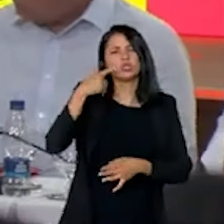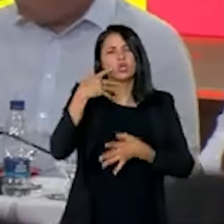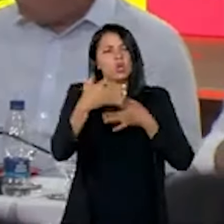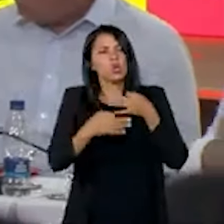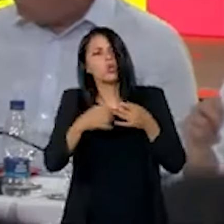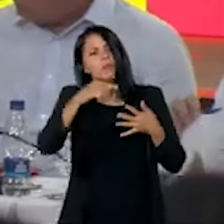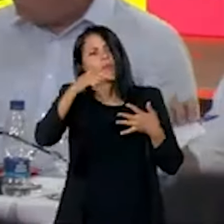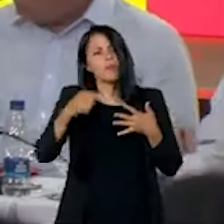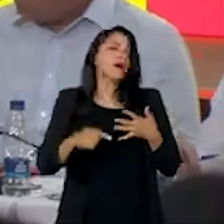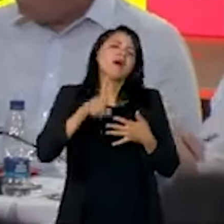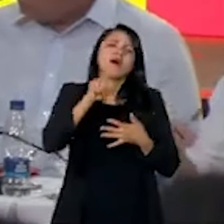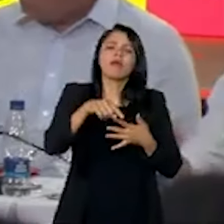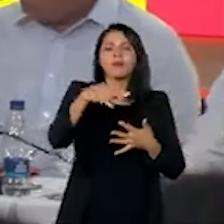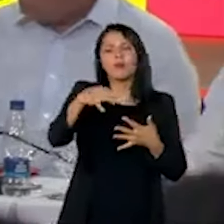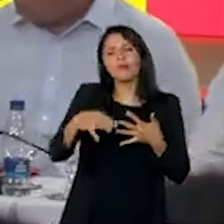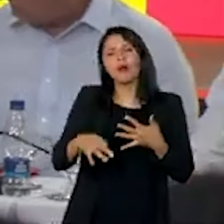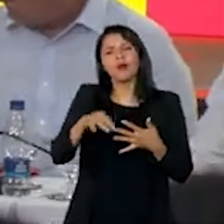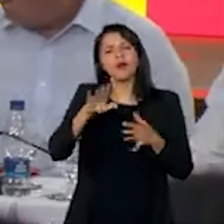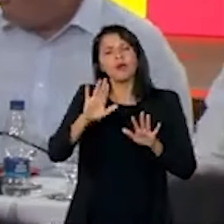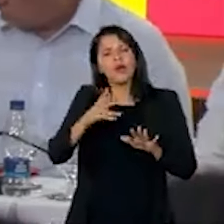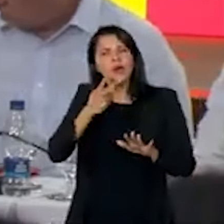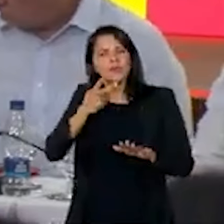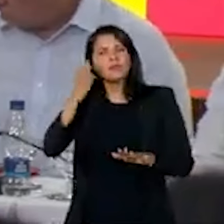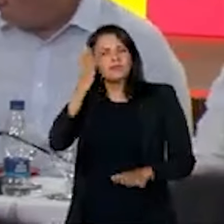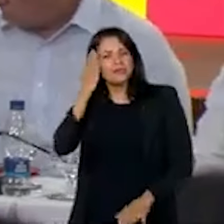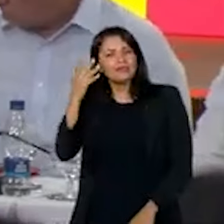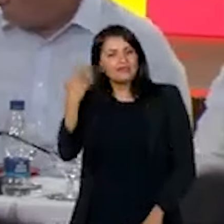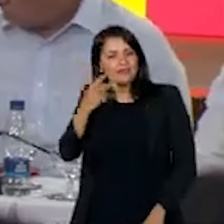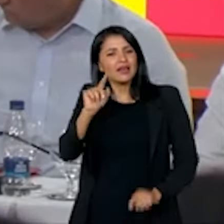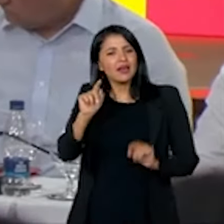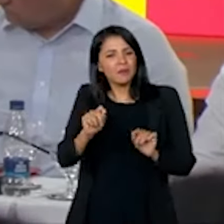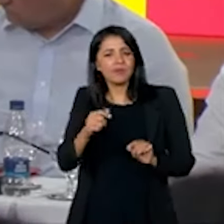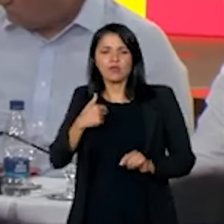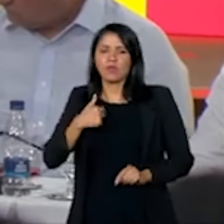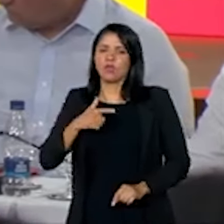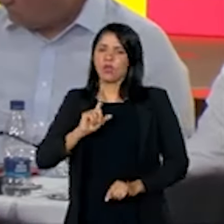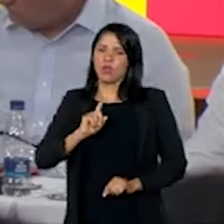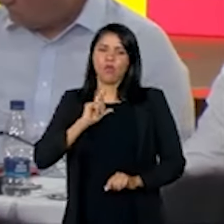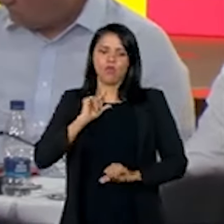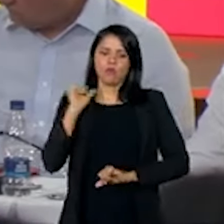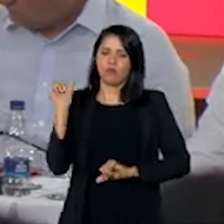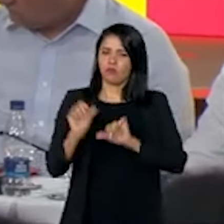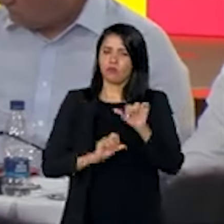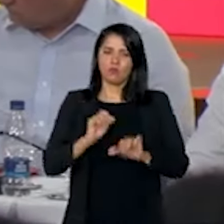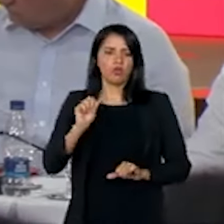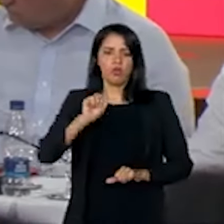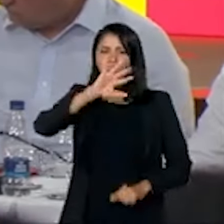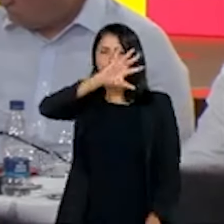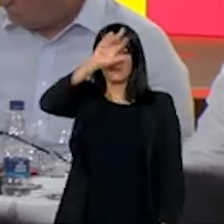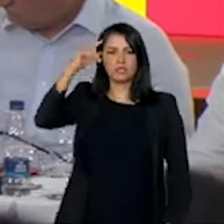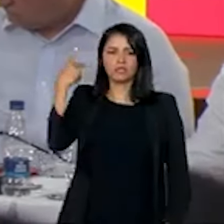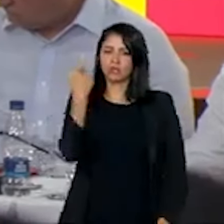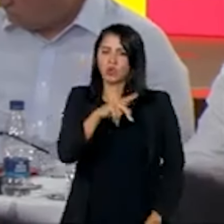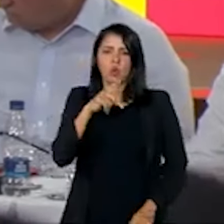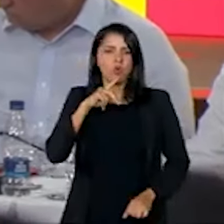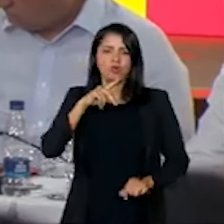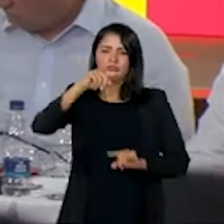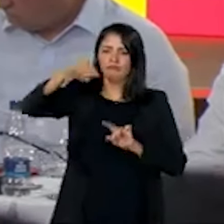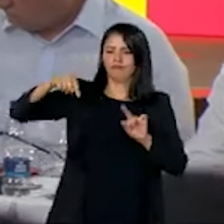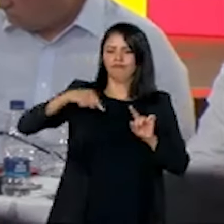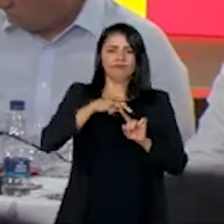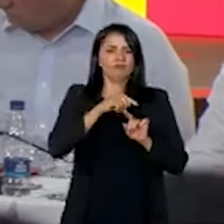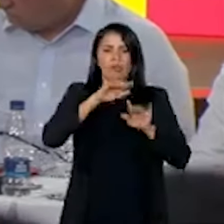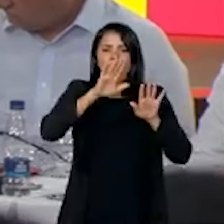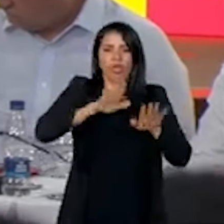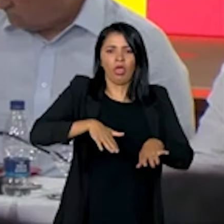Amazônia é isso, porque a Amazônia é isso. E todo mundo sabe que é o caso seguinte. Eu não quero transformar a Amazônia no santuário da